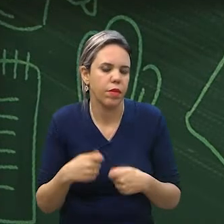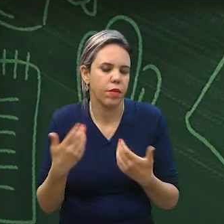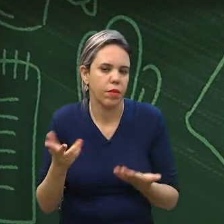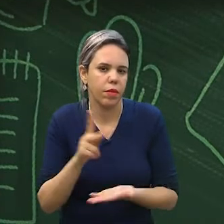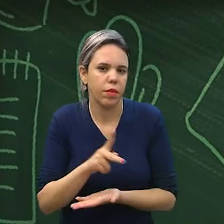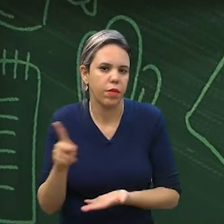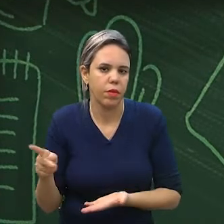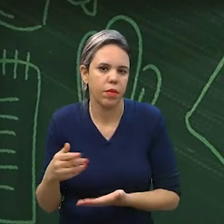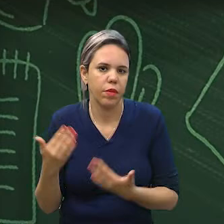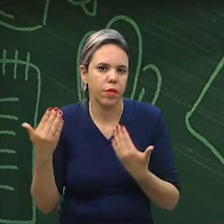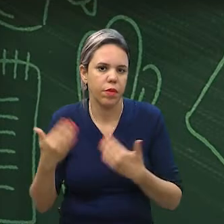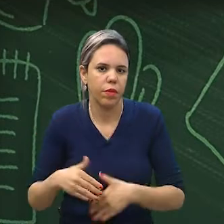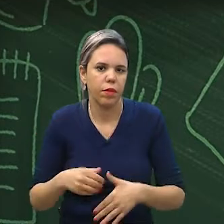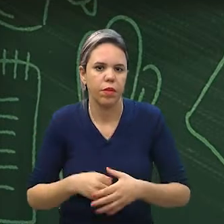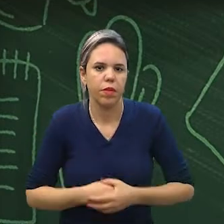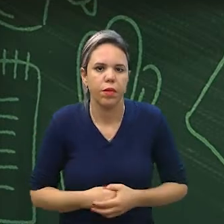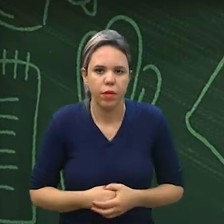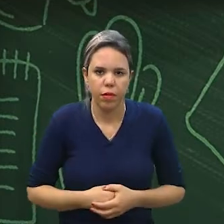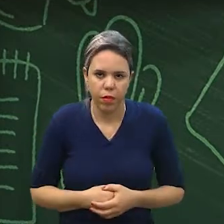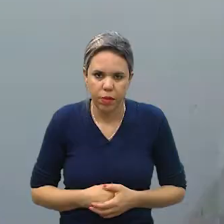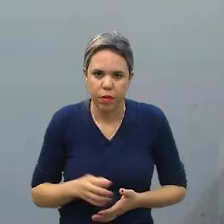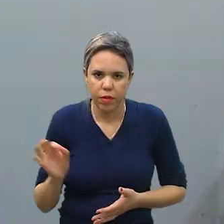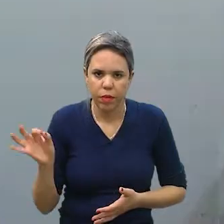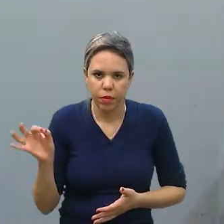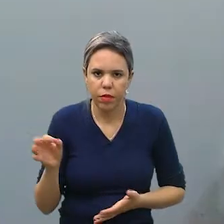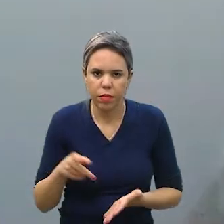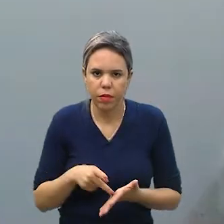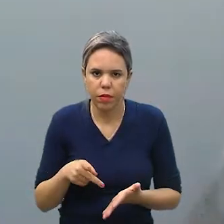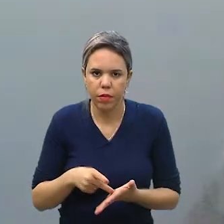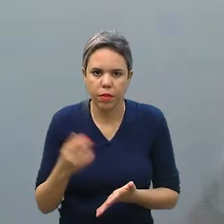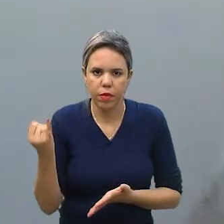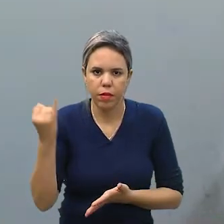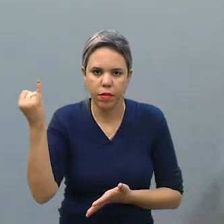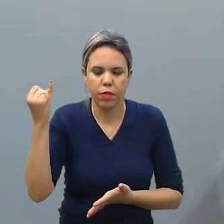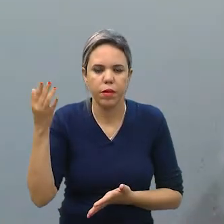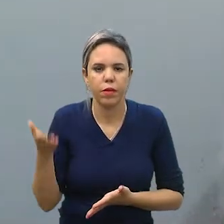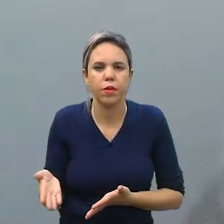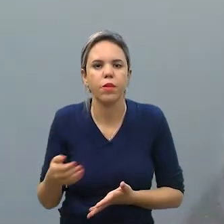né, professor, na prova. Com certeza, né? É muito importante